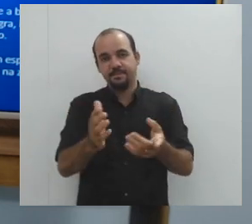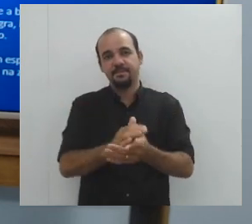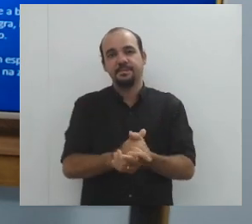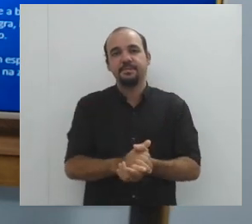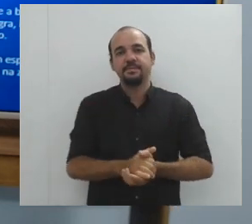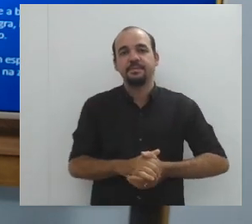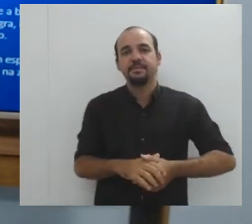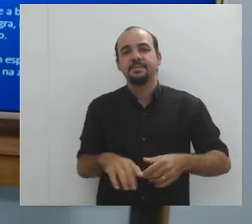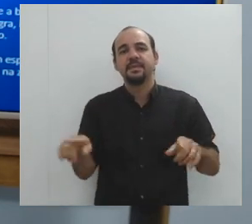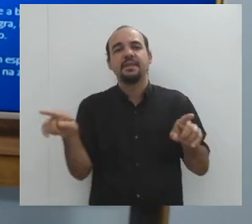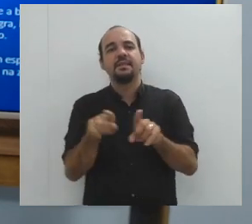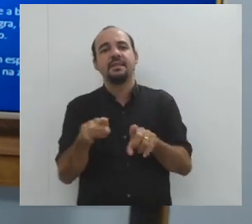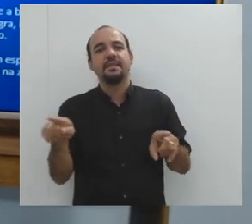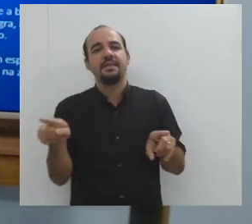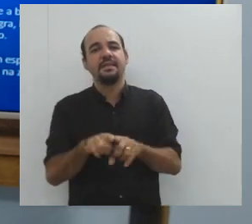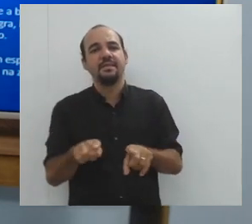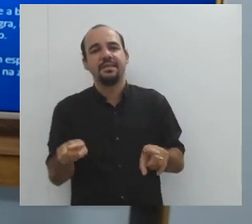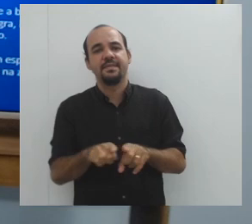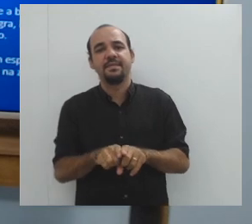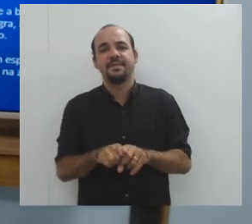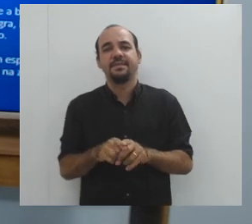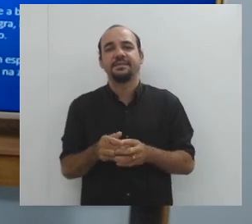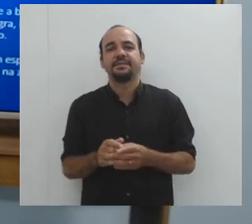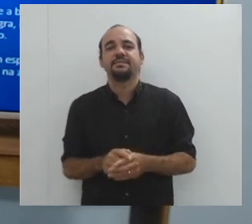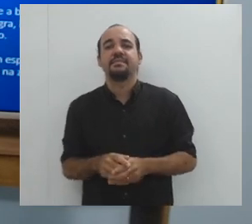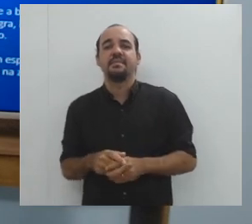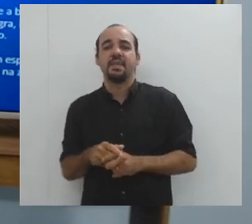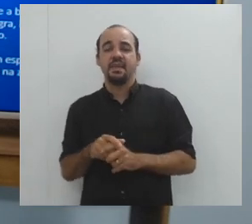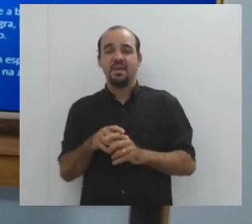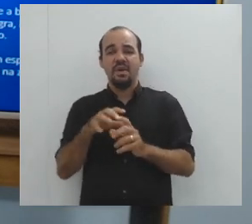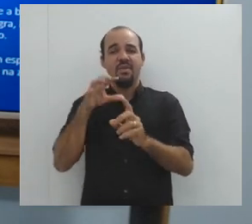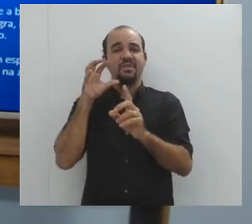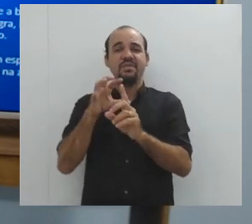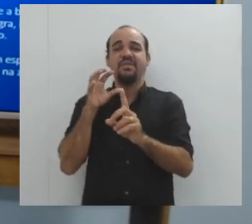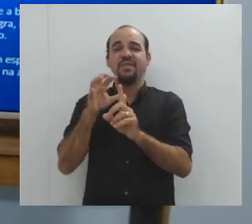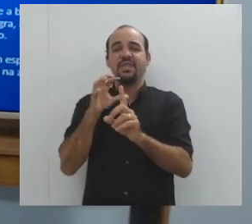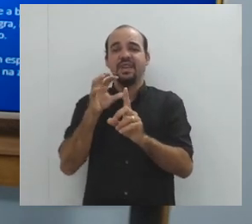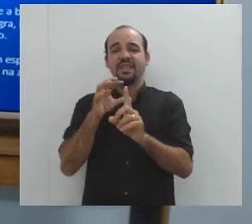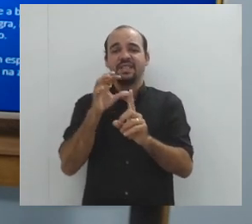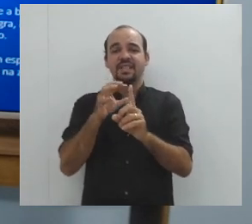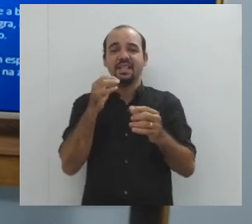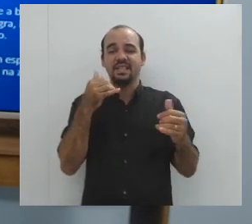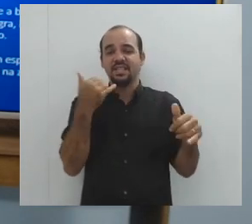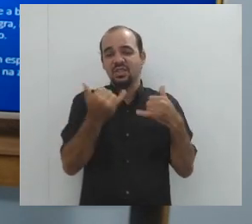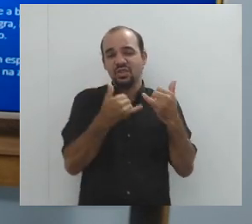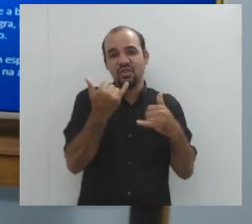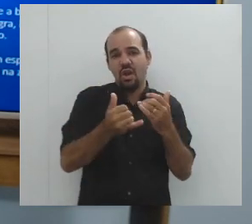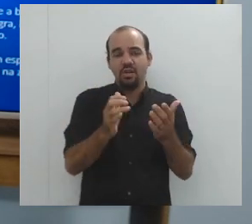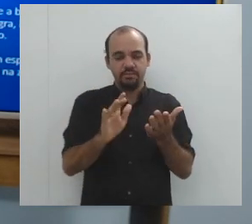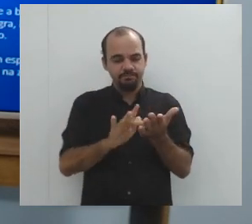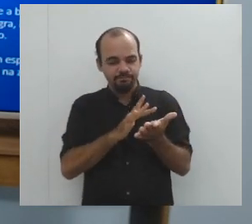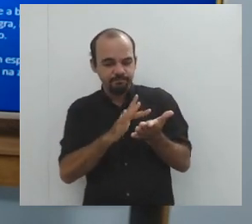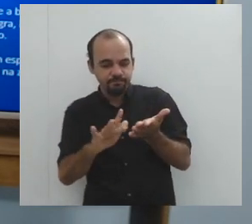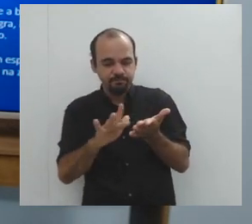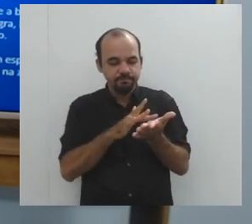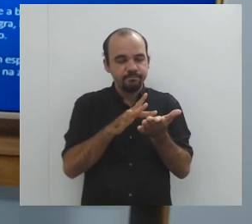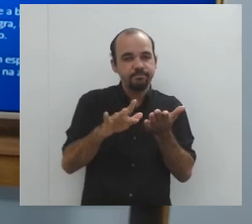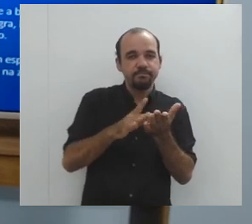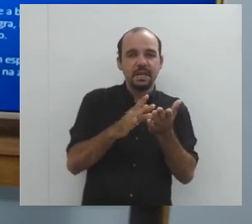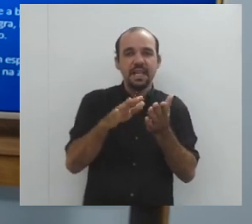influência, isso em todas as crianças, a influência dos jogos digitais, das